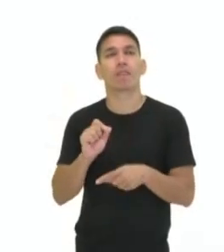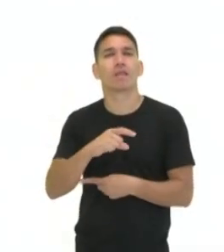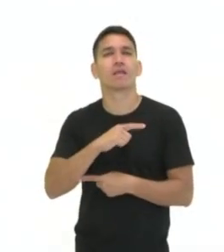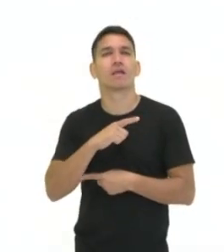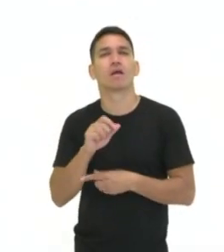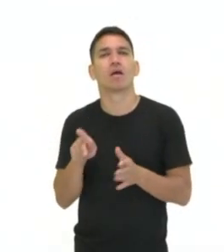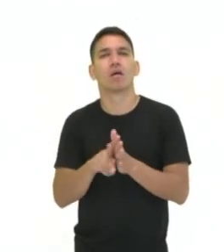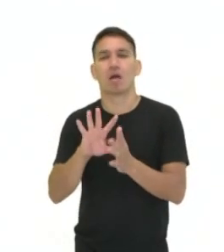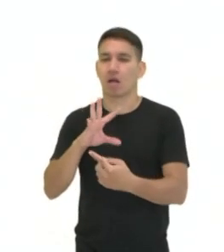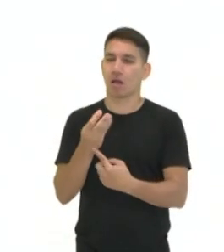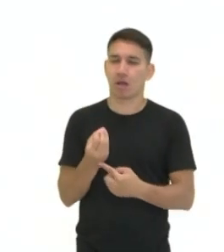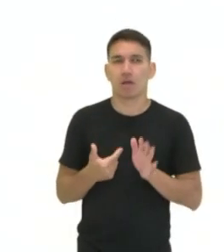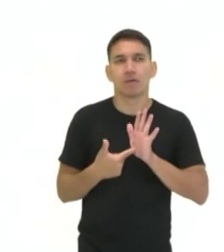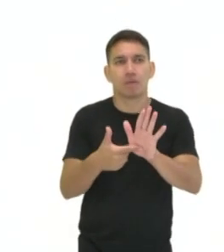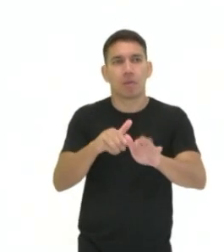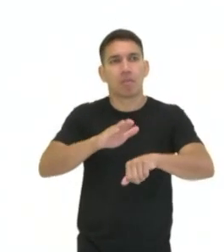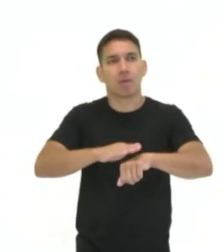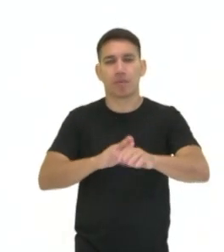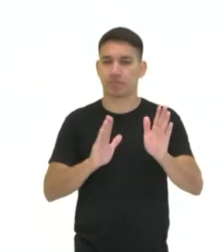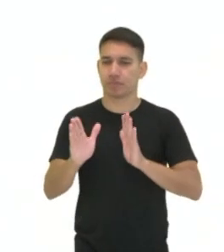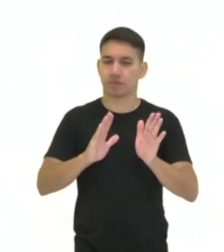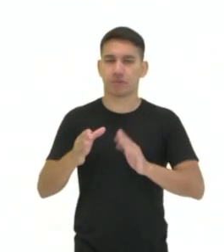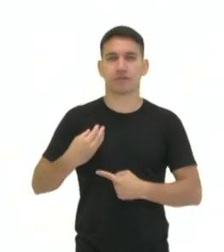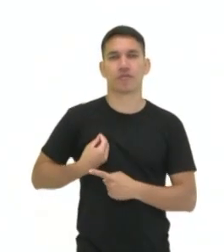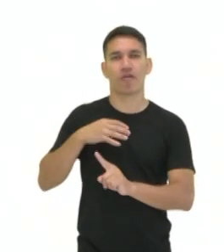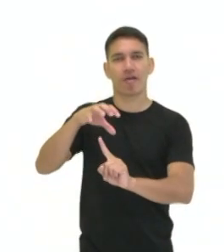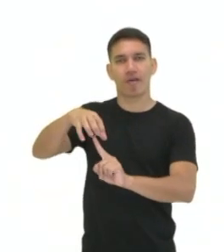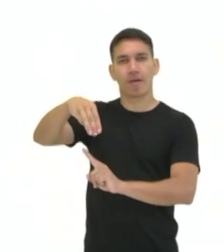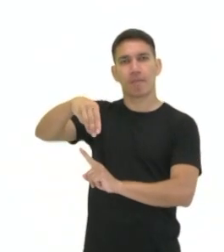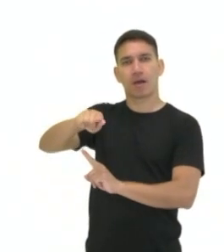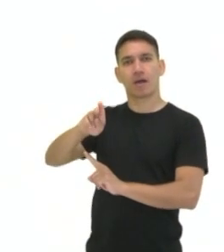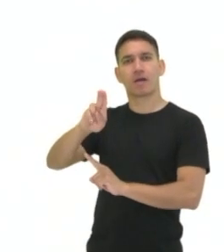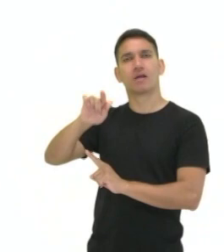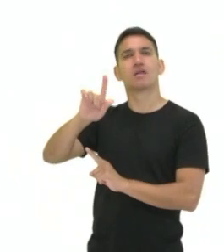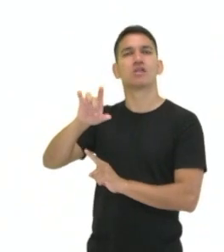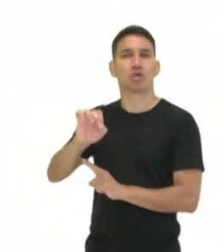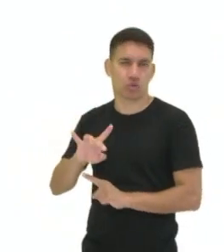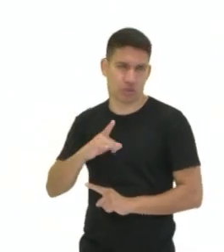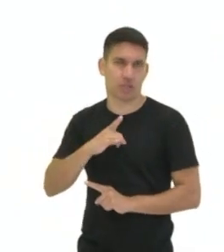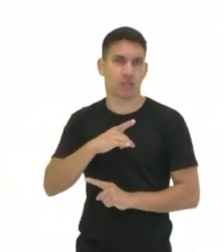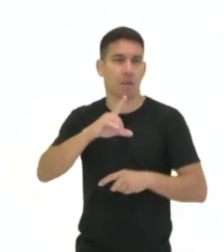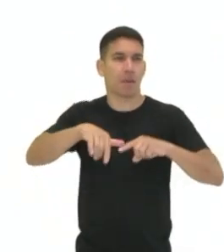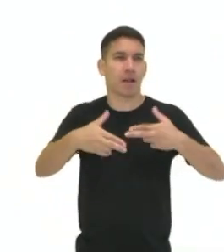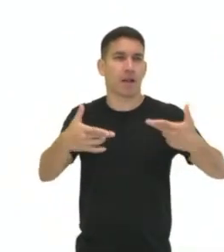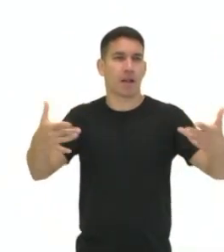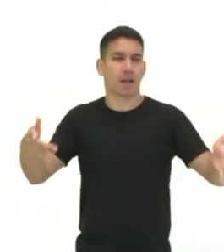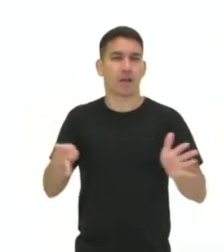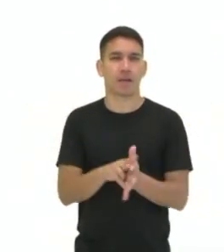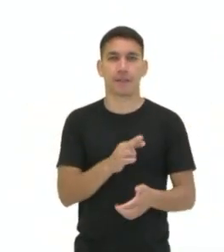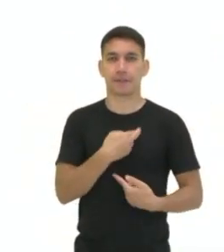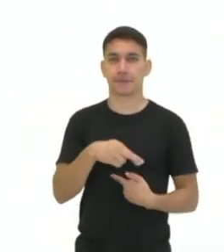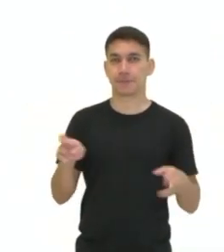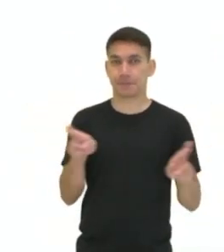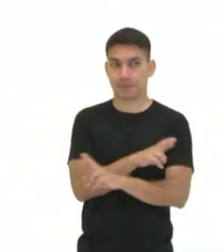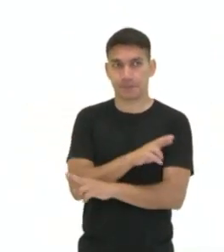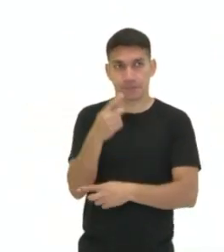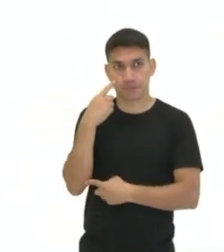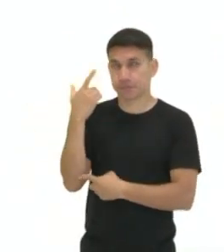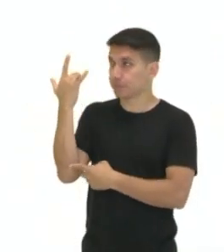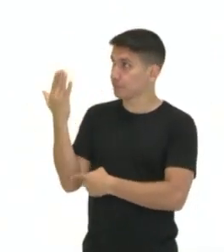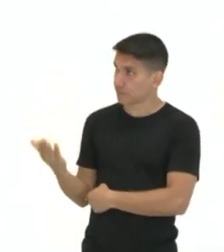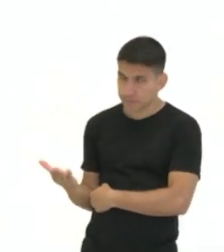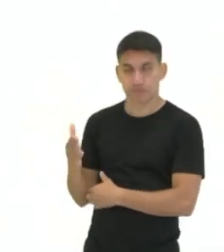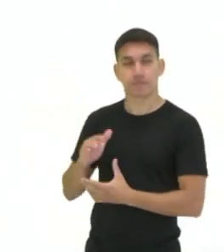arte produzida durante a vida de Carlos Magno, que foram os utensílios e artefatos religiosos, oriundos da